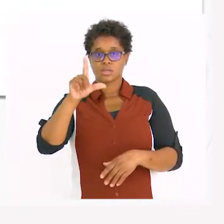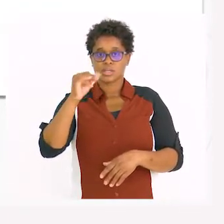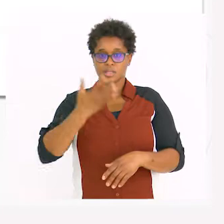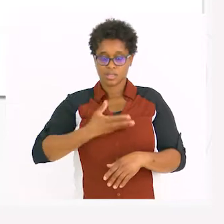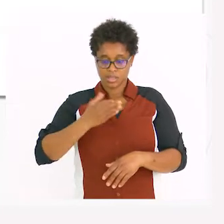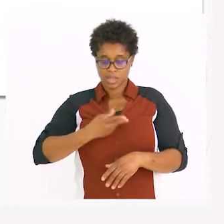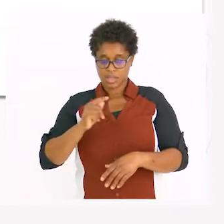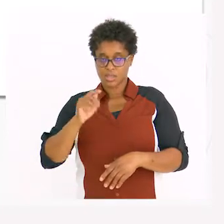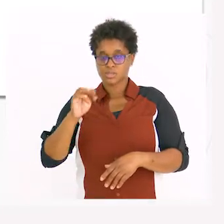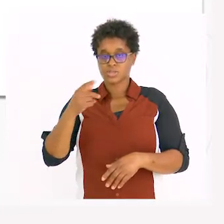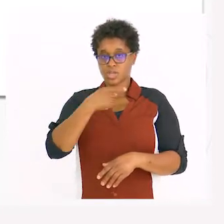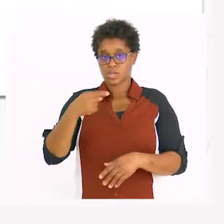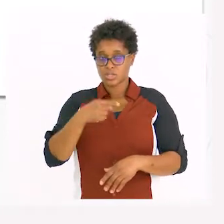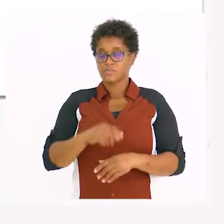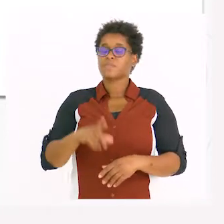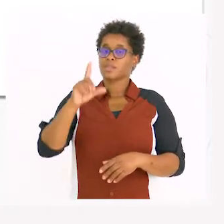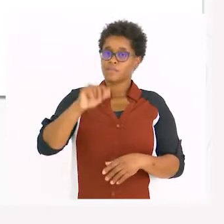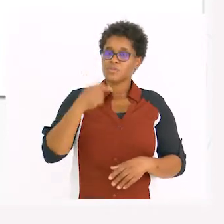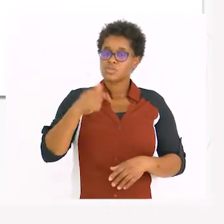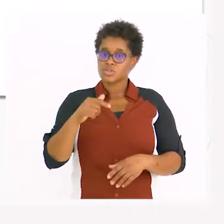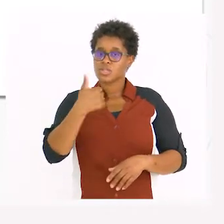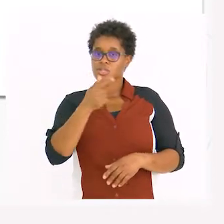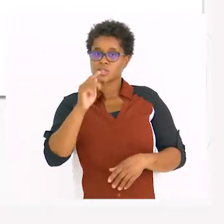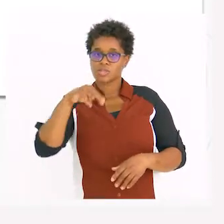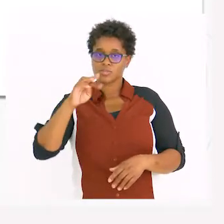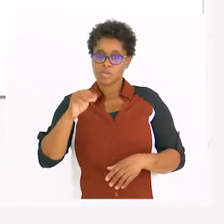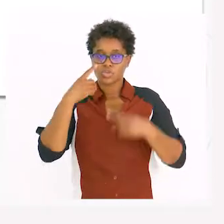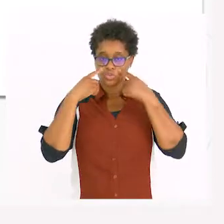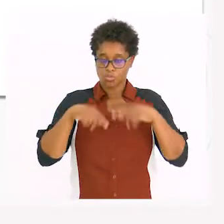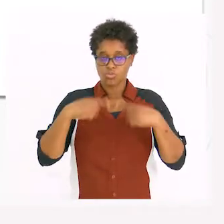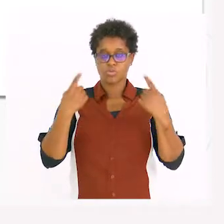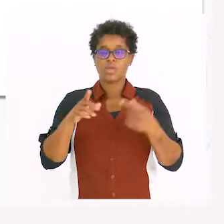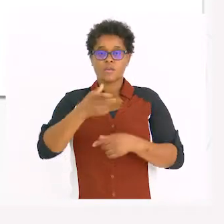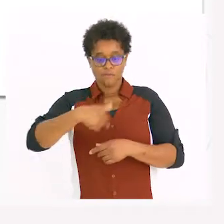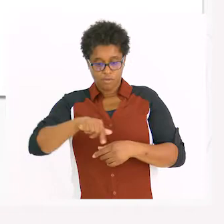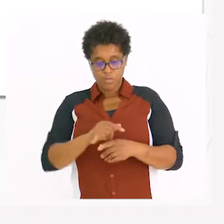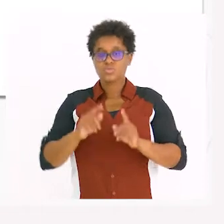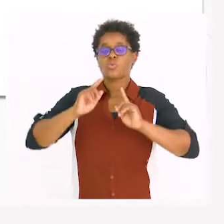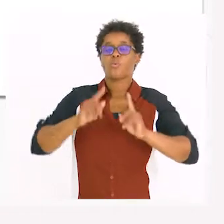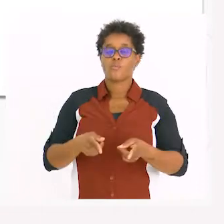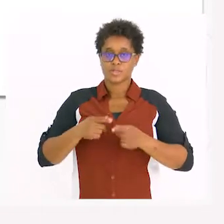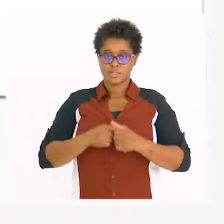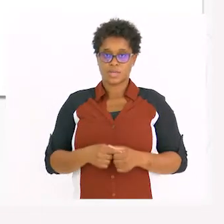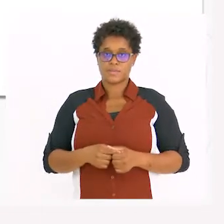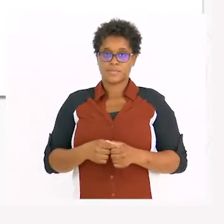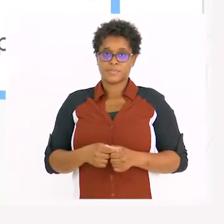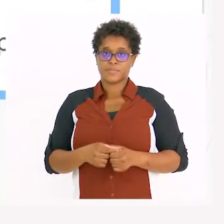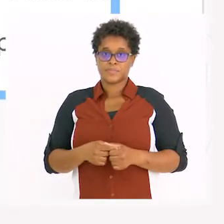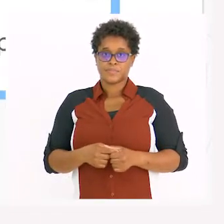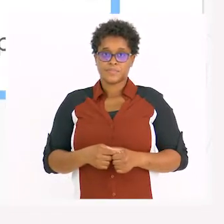negativas e a existência de bens públicos. Vamos começar